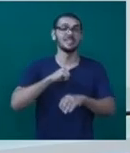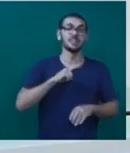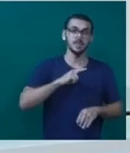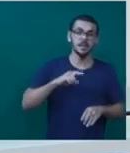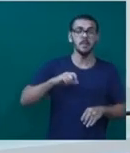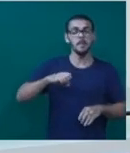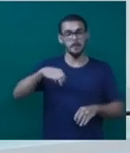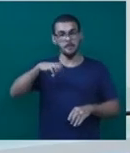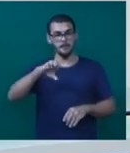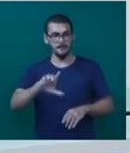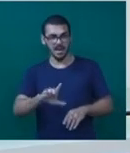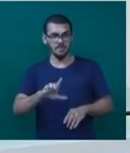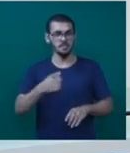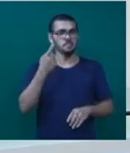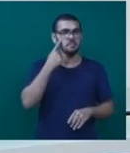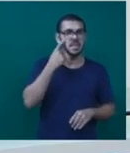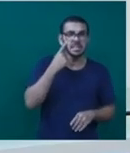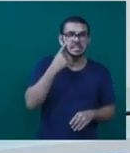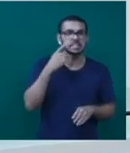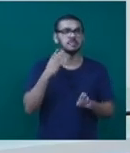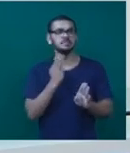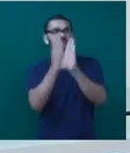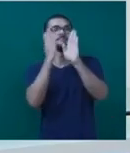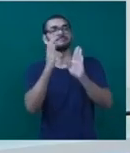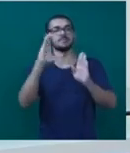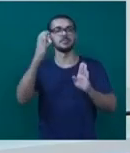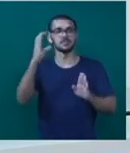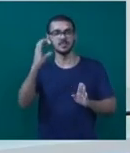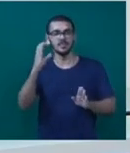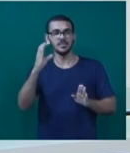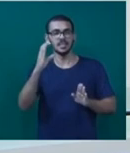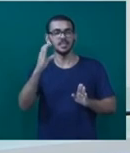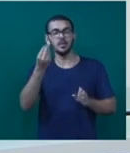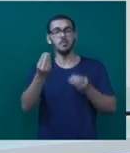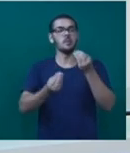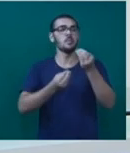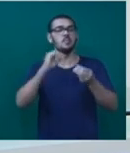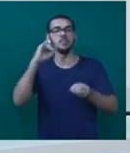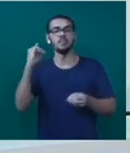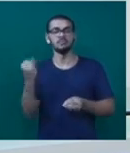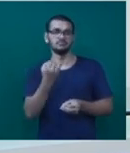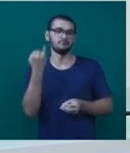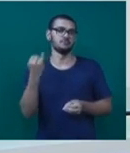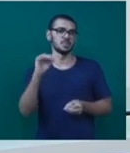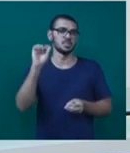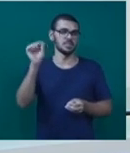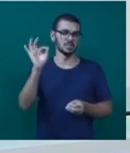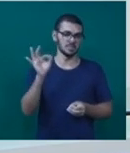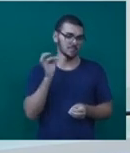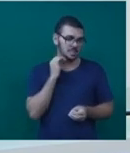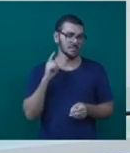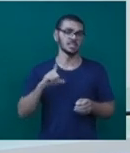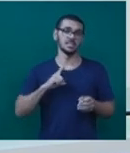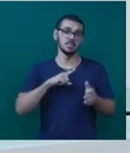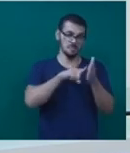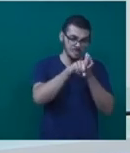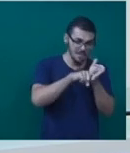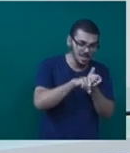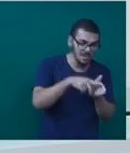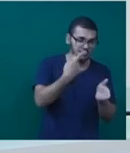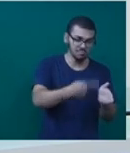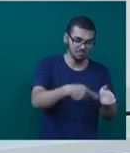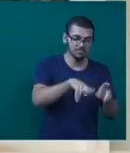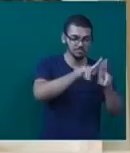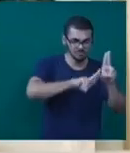Para pensar e descobrir cientificamente a real importância das abelhas, são realizadas várias pesquisas na Universidade Federal